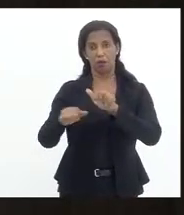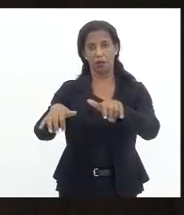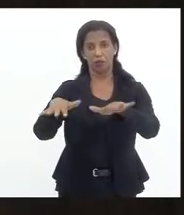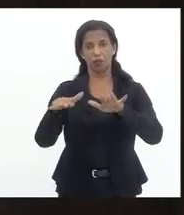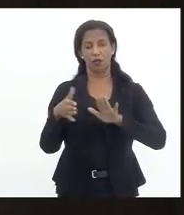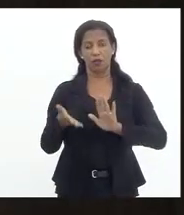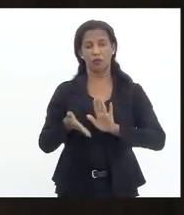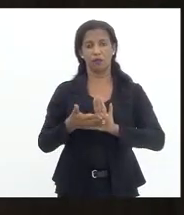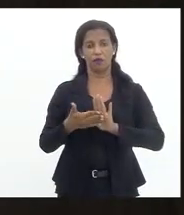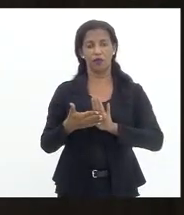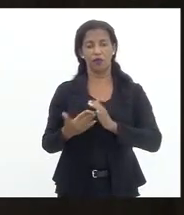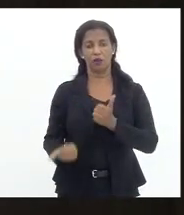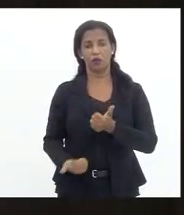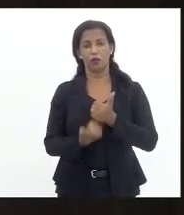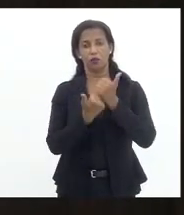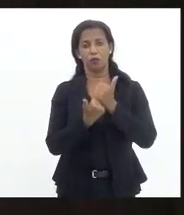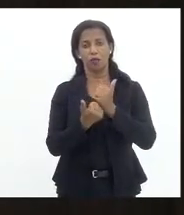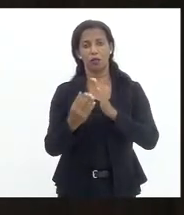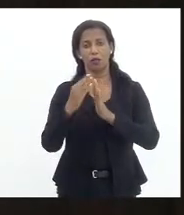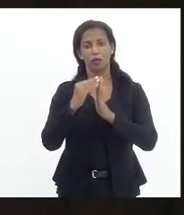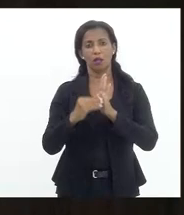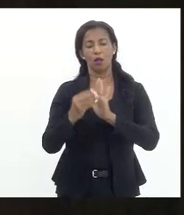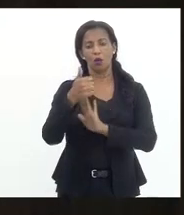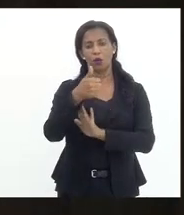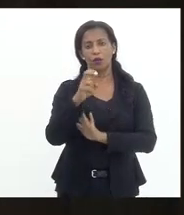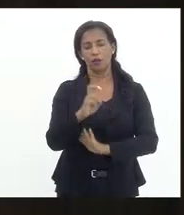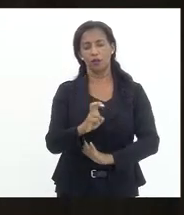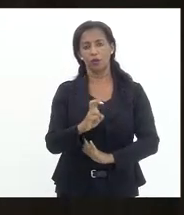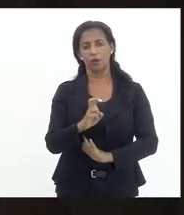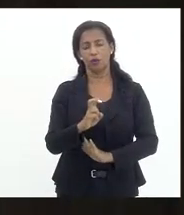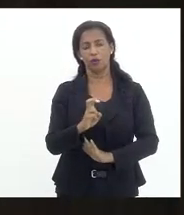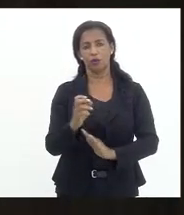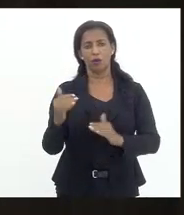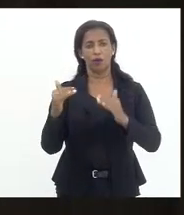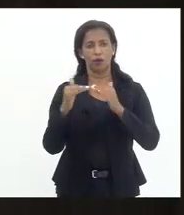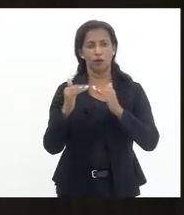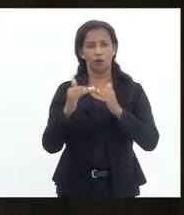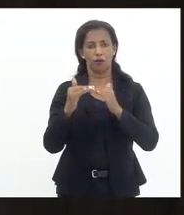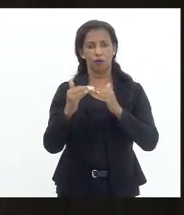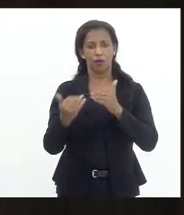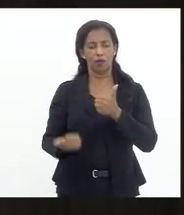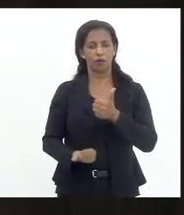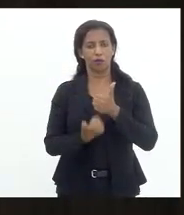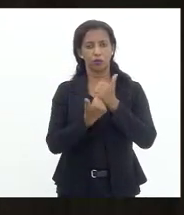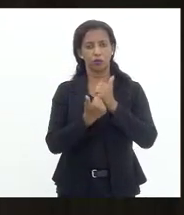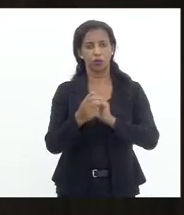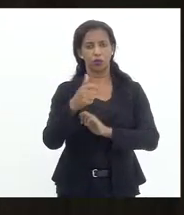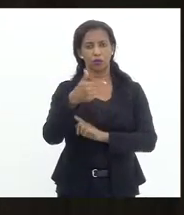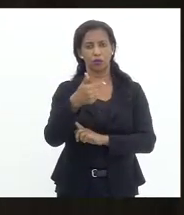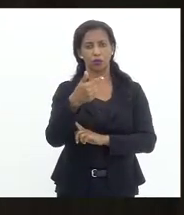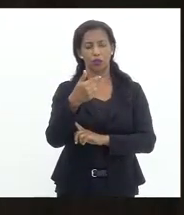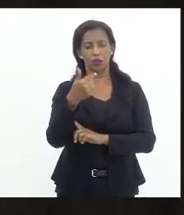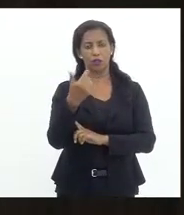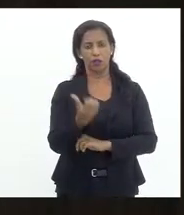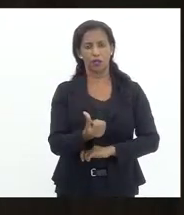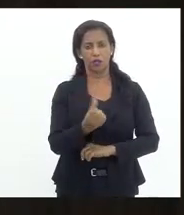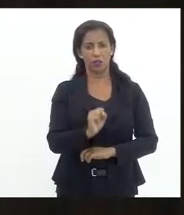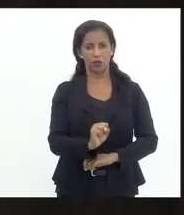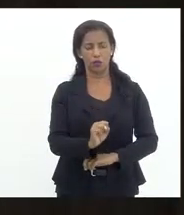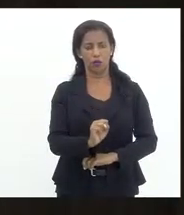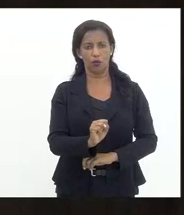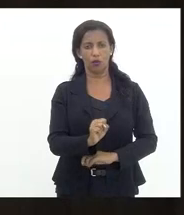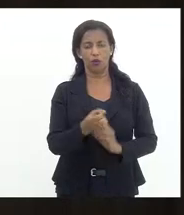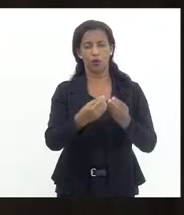presidente, favorável com subemenda aglutinativa às emendas 1 e 5, favorável com subemenda aglutinativa às emendas 2, 6 e 8,